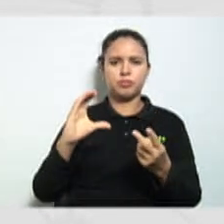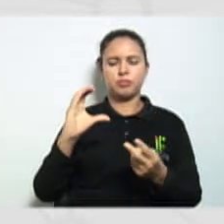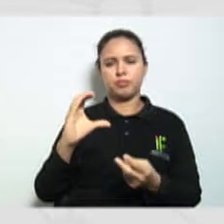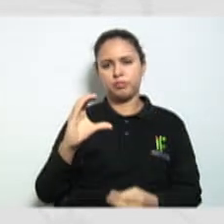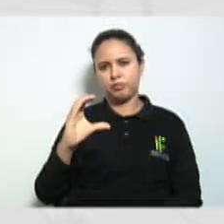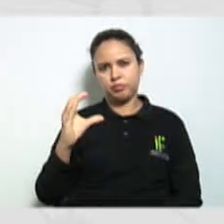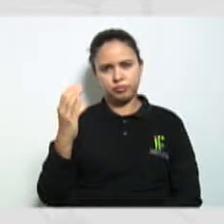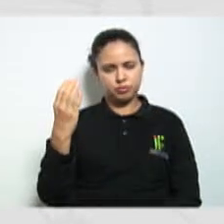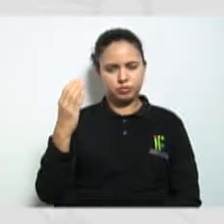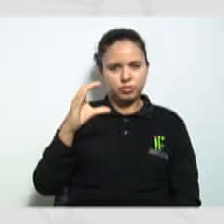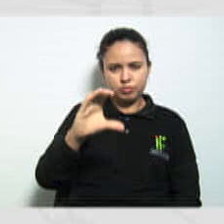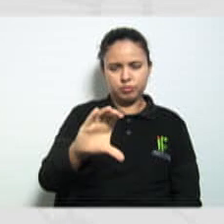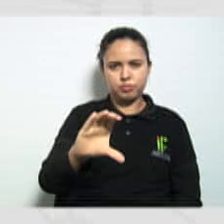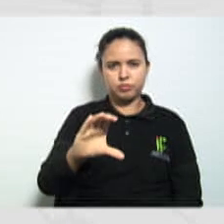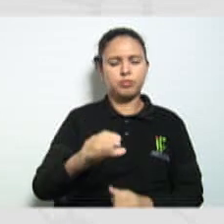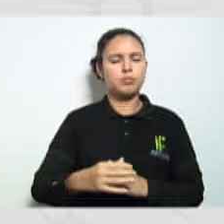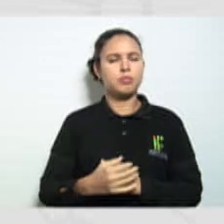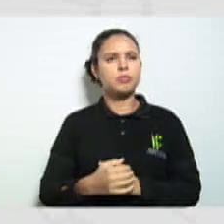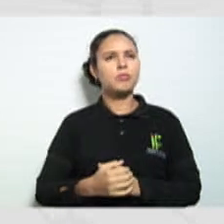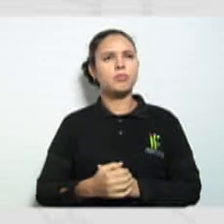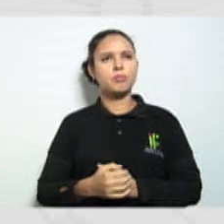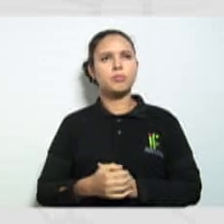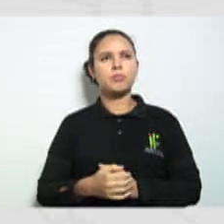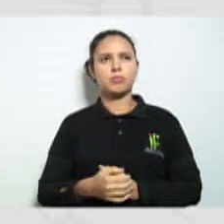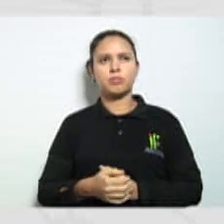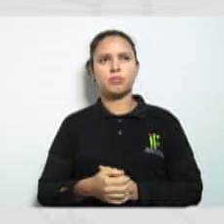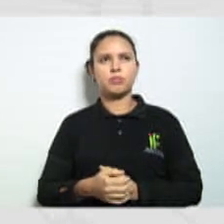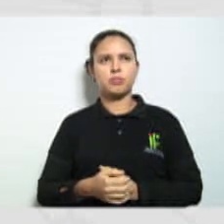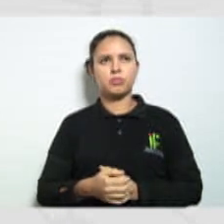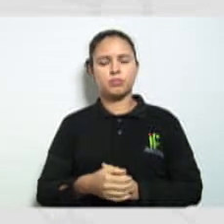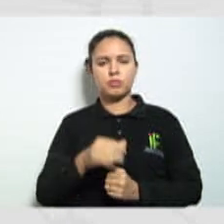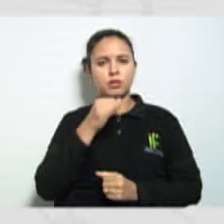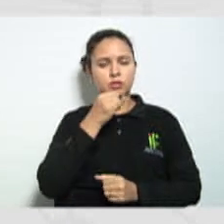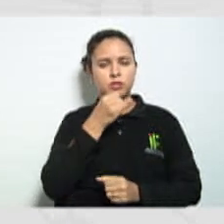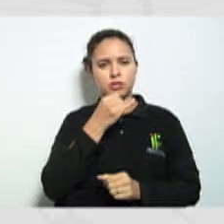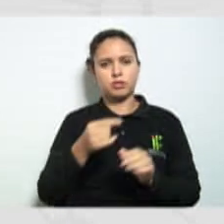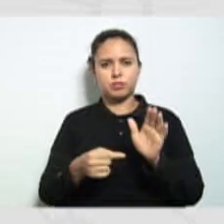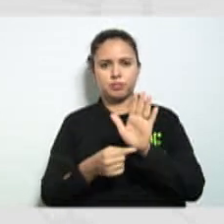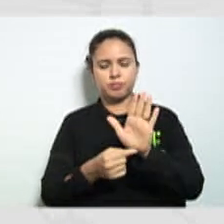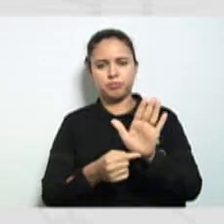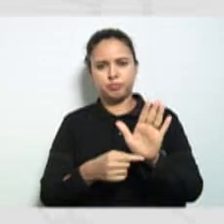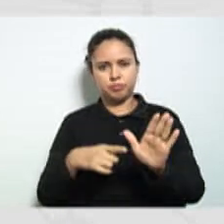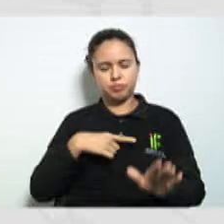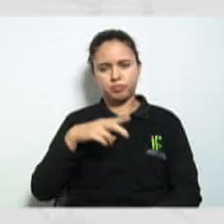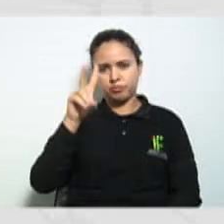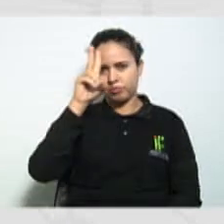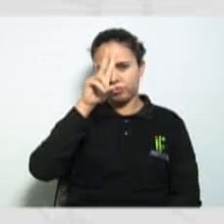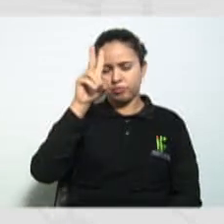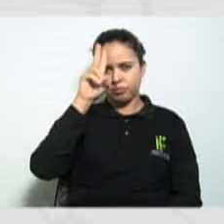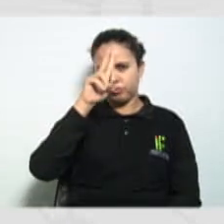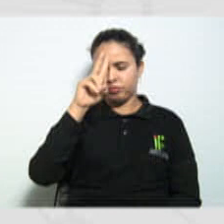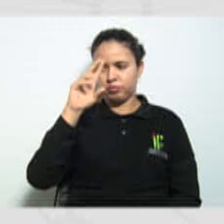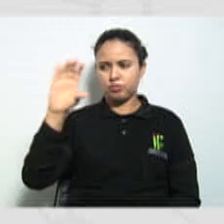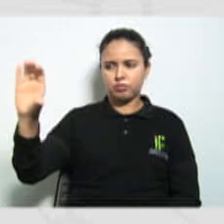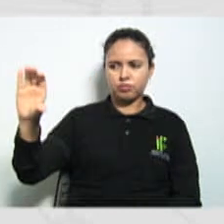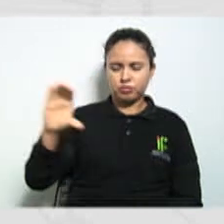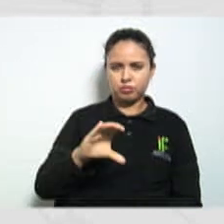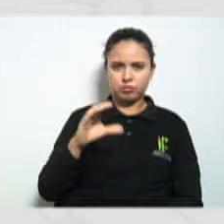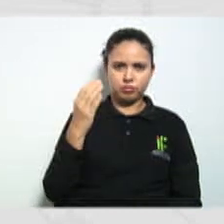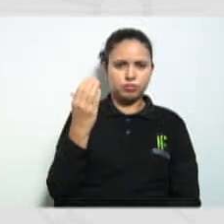Exemplo de lançamento de primeira fórmula, que vai acontecer lá no livro diário. Então, nós temos o histórico. Recebimento de créditos